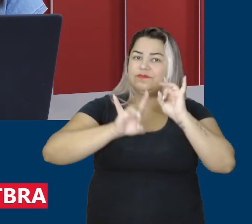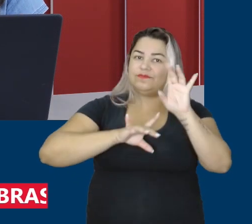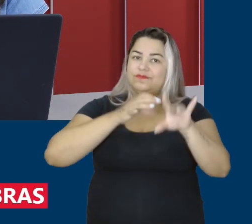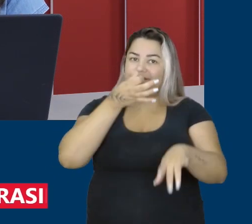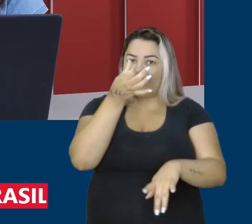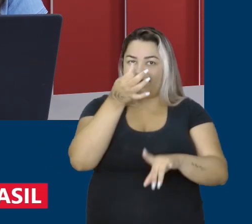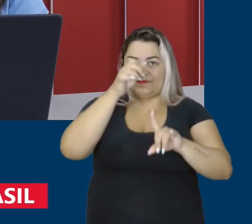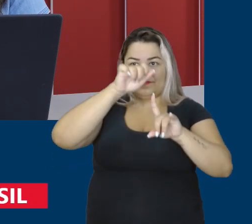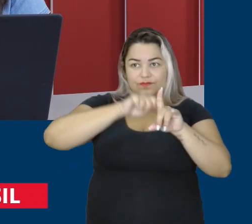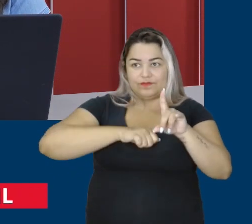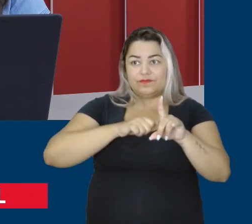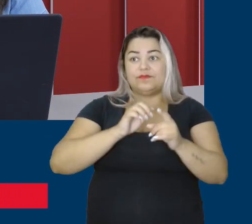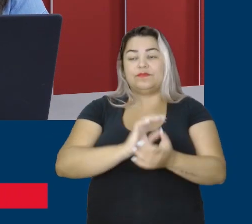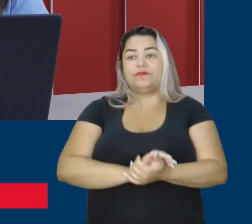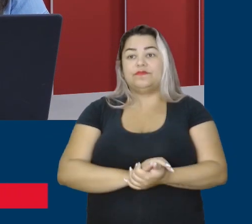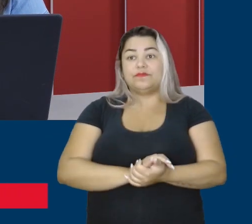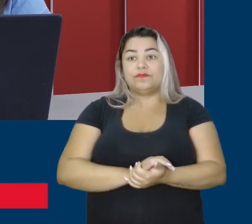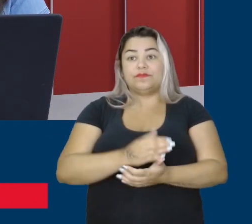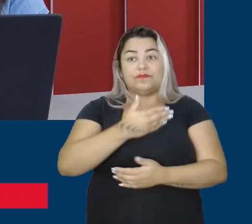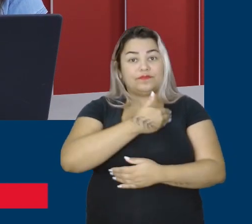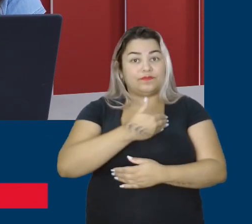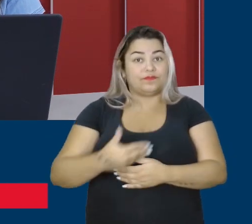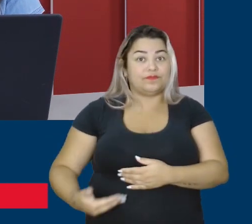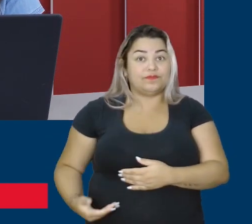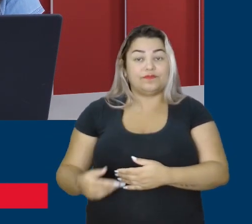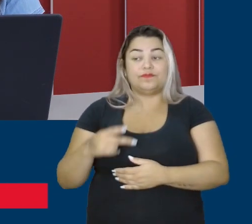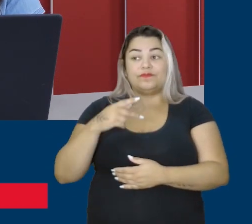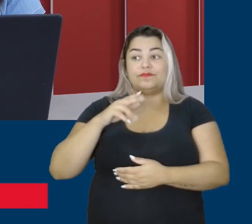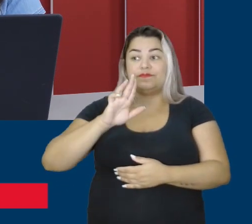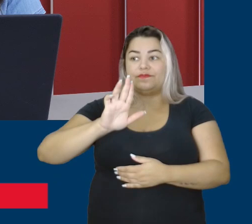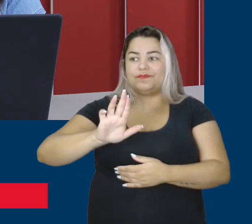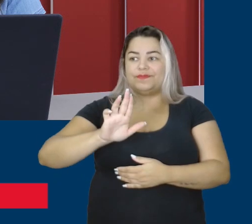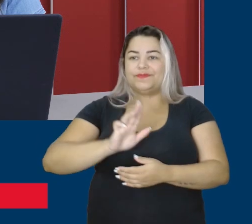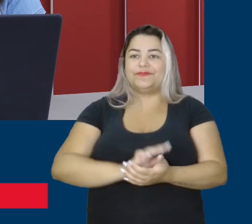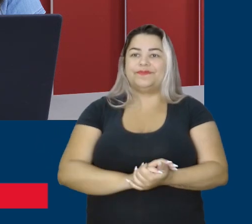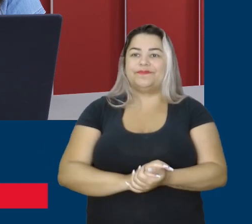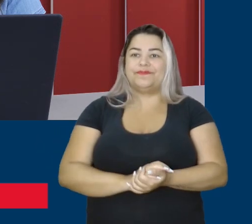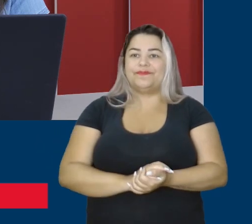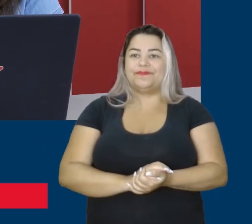6 primeiros meses do governo do presidente Lula.